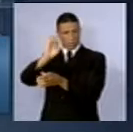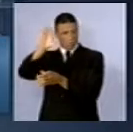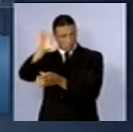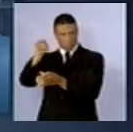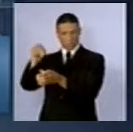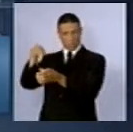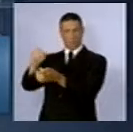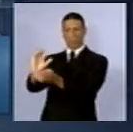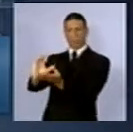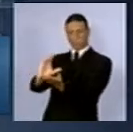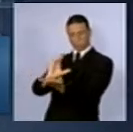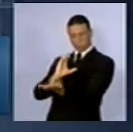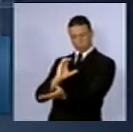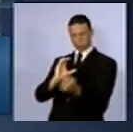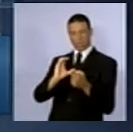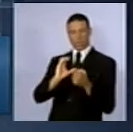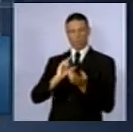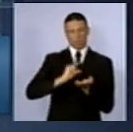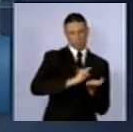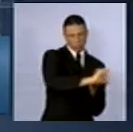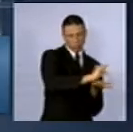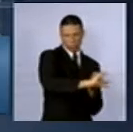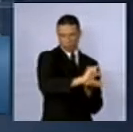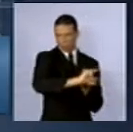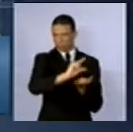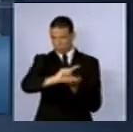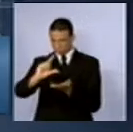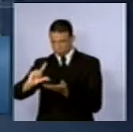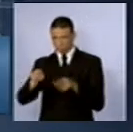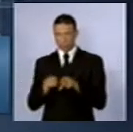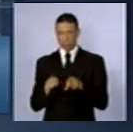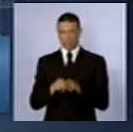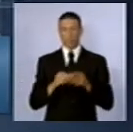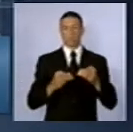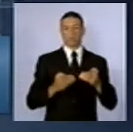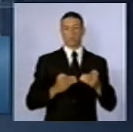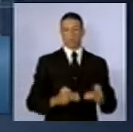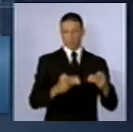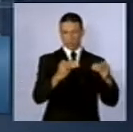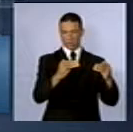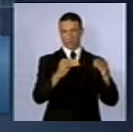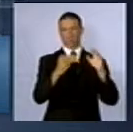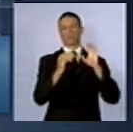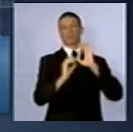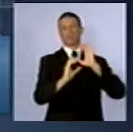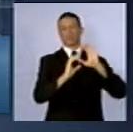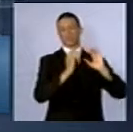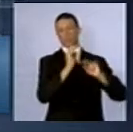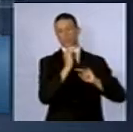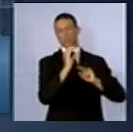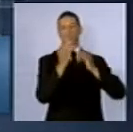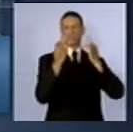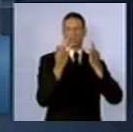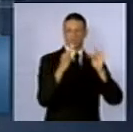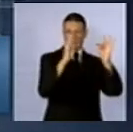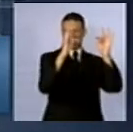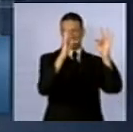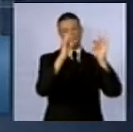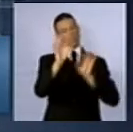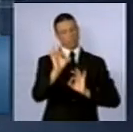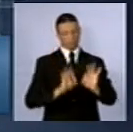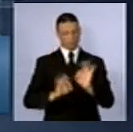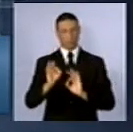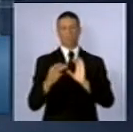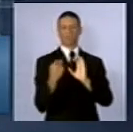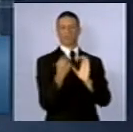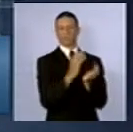recursos eles são geridos pelo Ministério de ciência e tecnologia e os recursos foram administrados